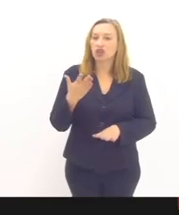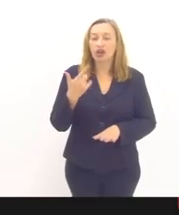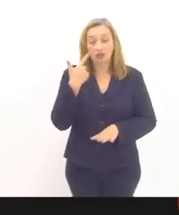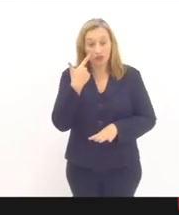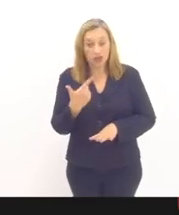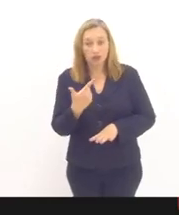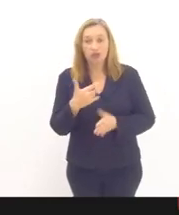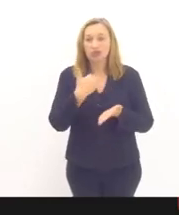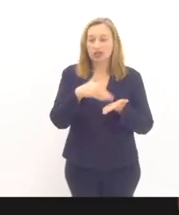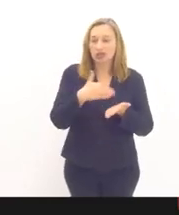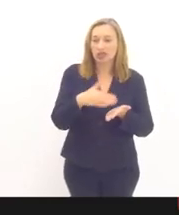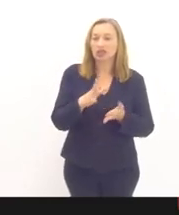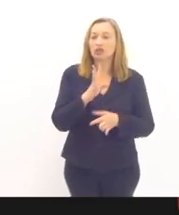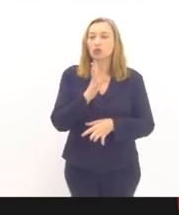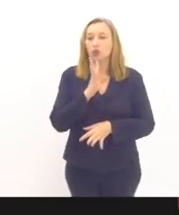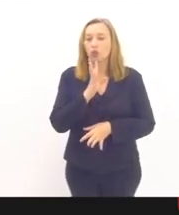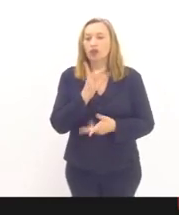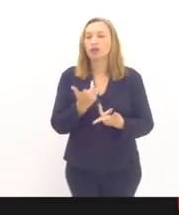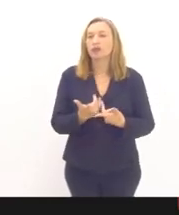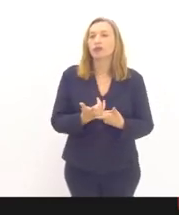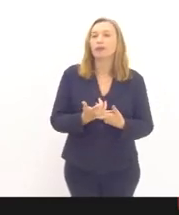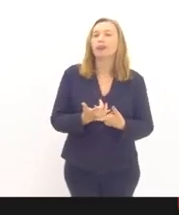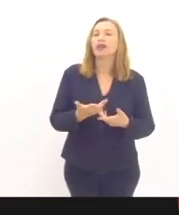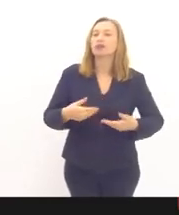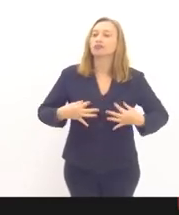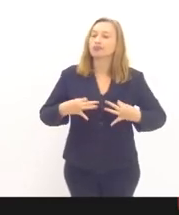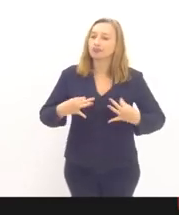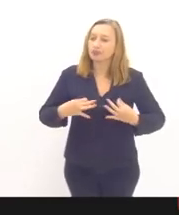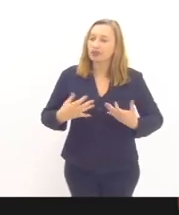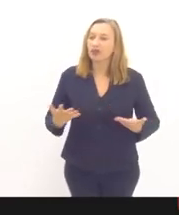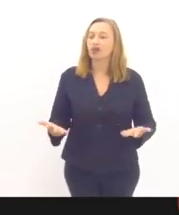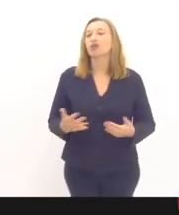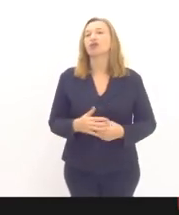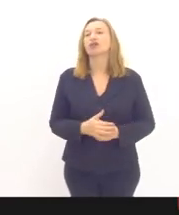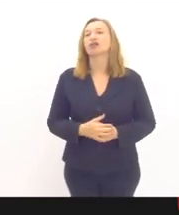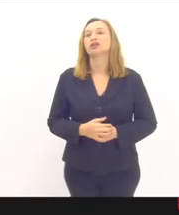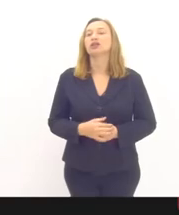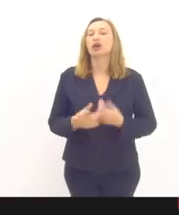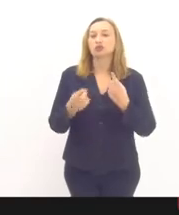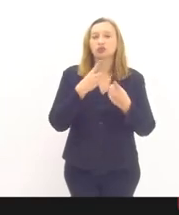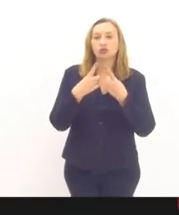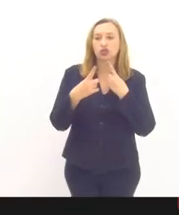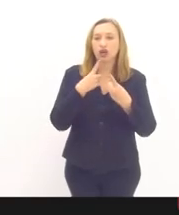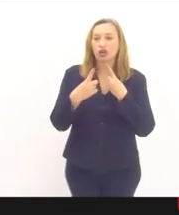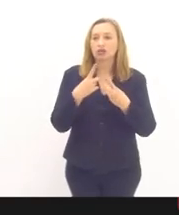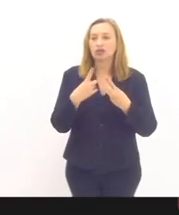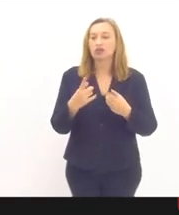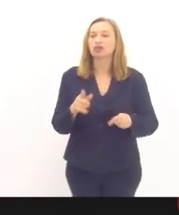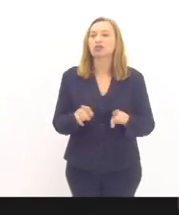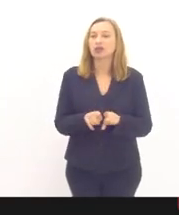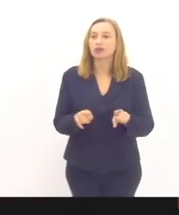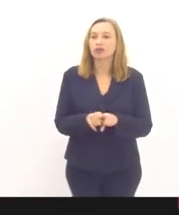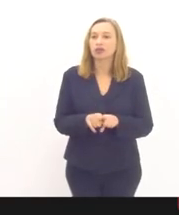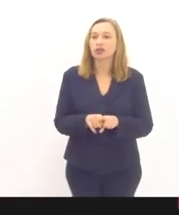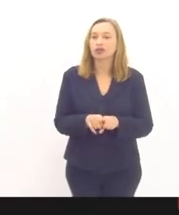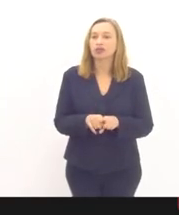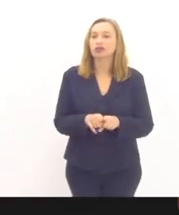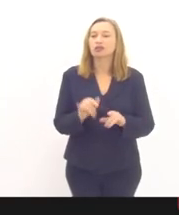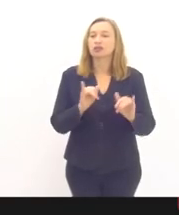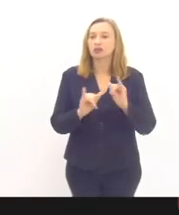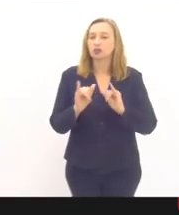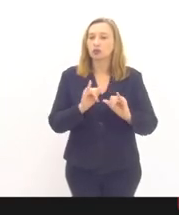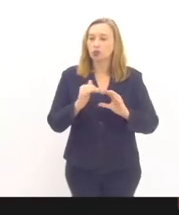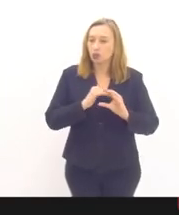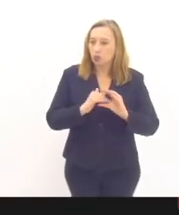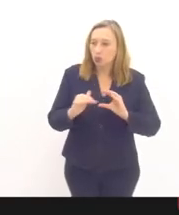Secretaria de Conhecimento. A gente também se coloca à disposição, aberto aos diálogos e aberto também a repassar as